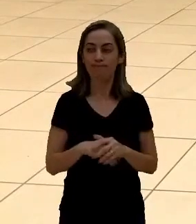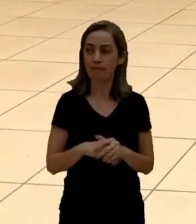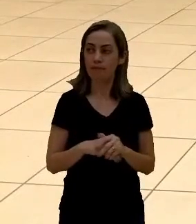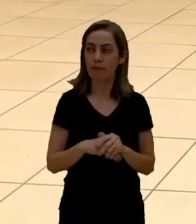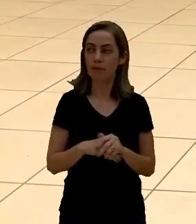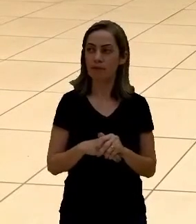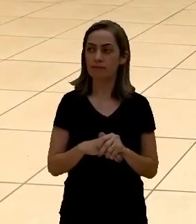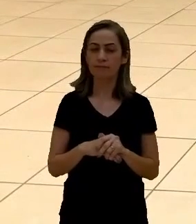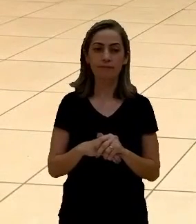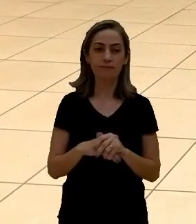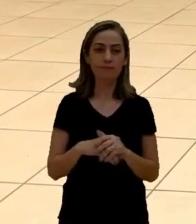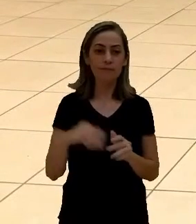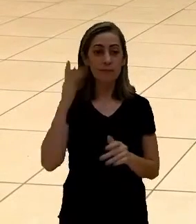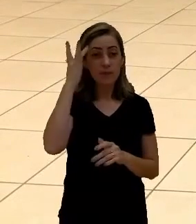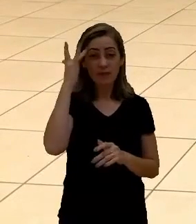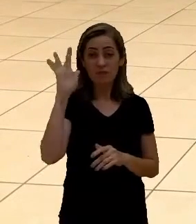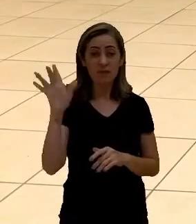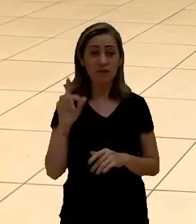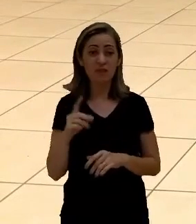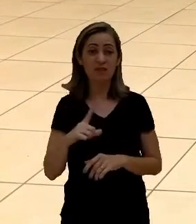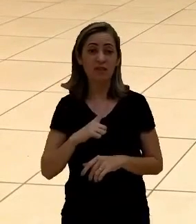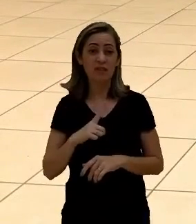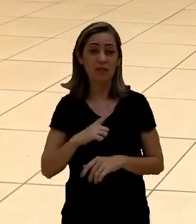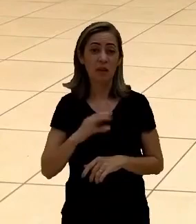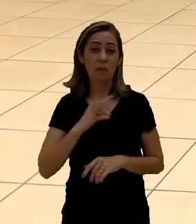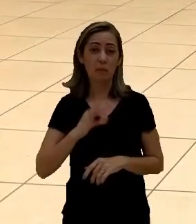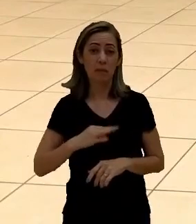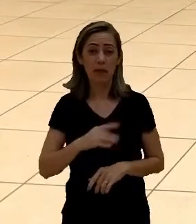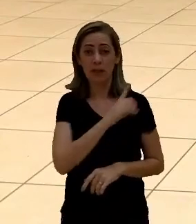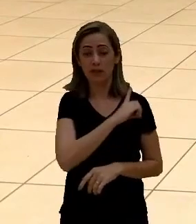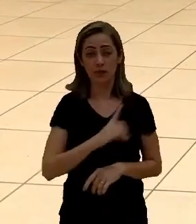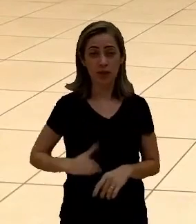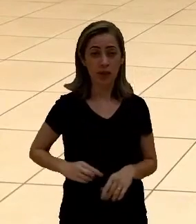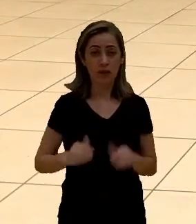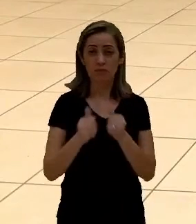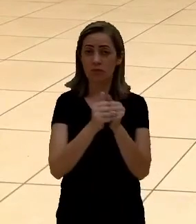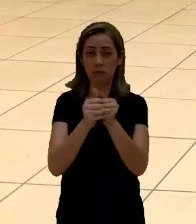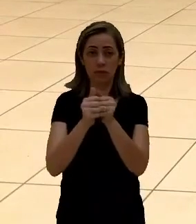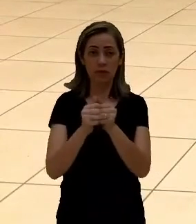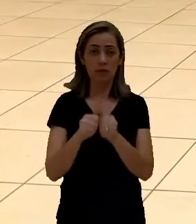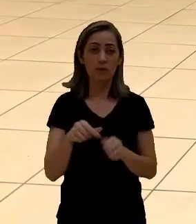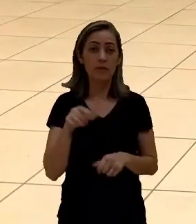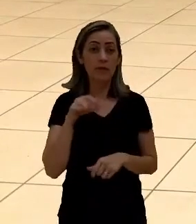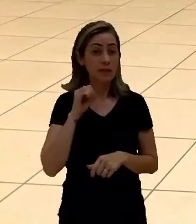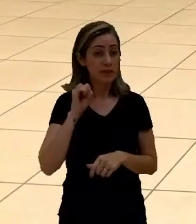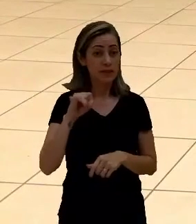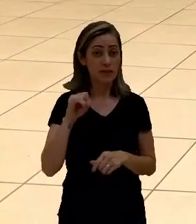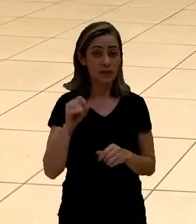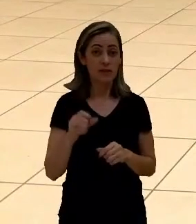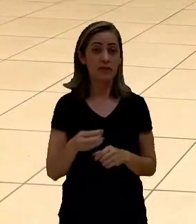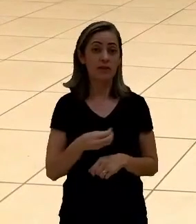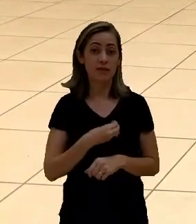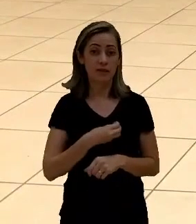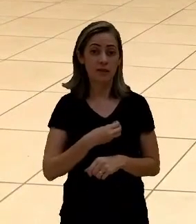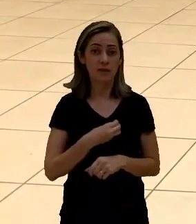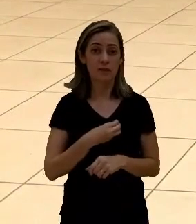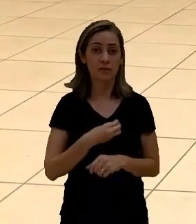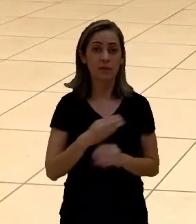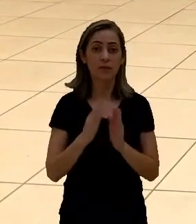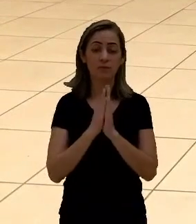diáconos nos acompanhando eh Mas se vocês estão por gentileza deixem a